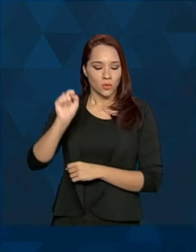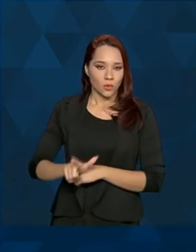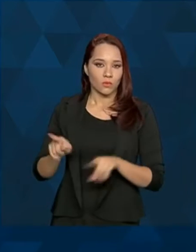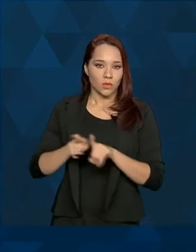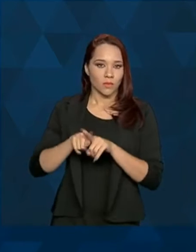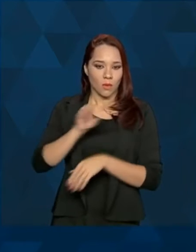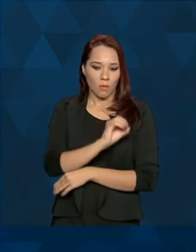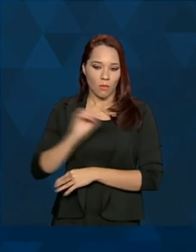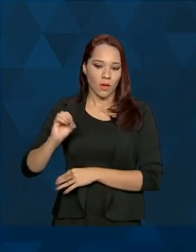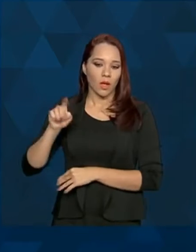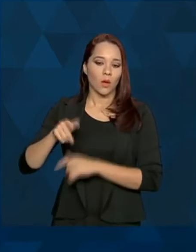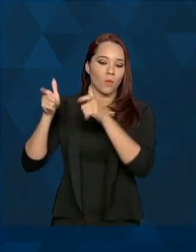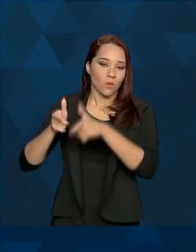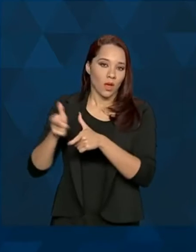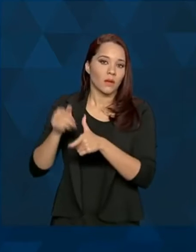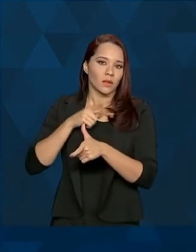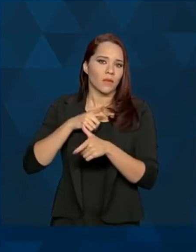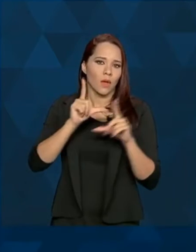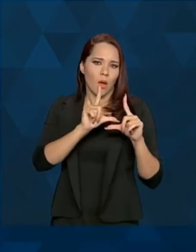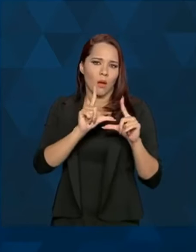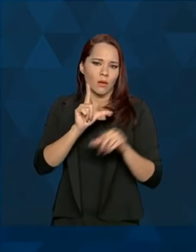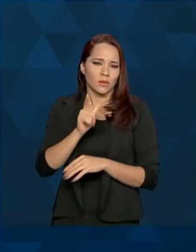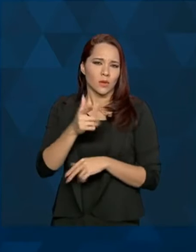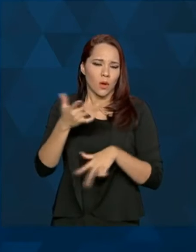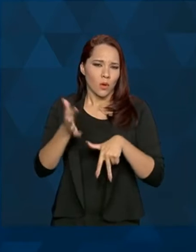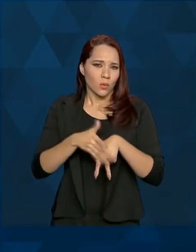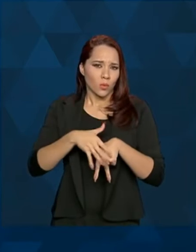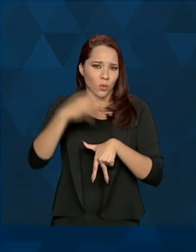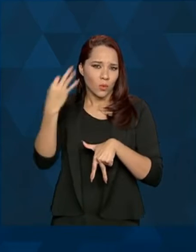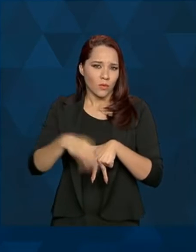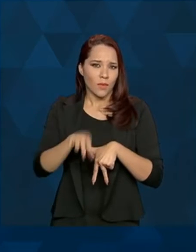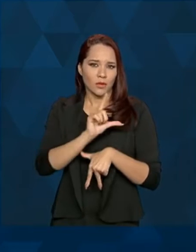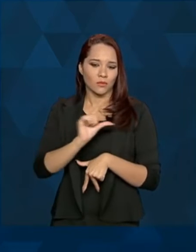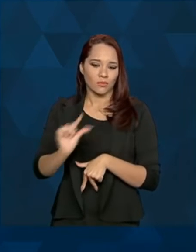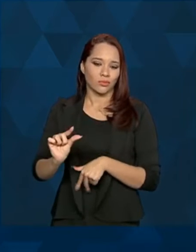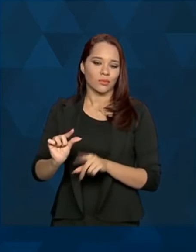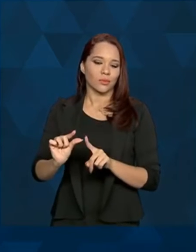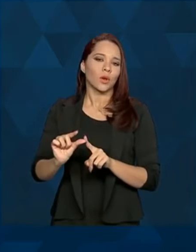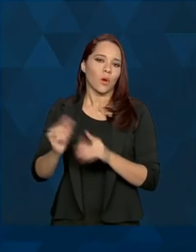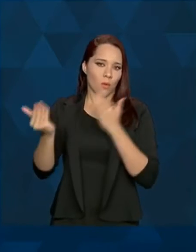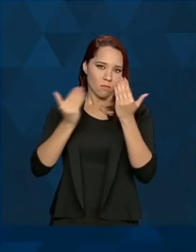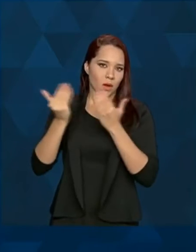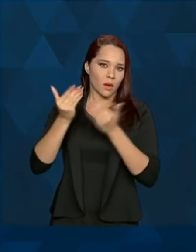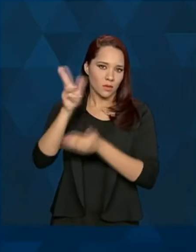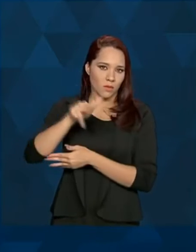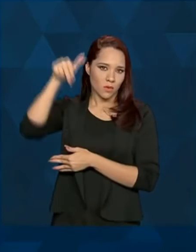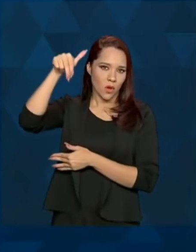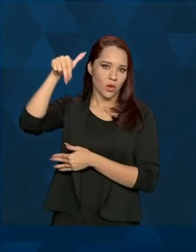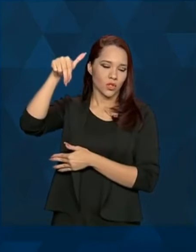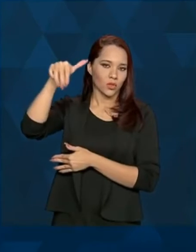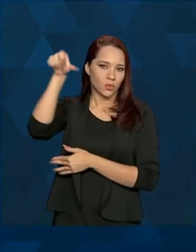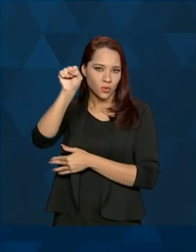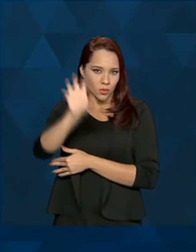nosso país foram as regiões que nós tivemos o menor número de casos, né, em relação à região norte, nordeste e à região sudeste,